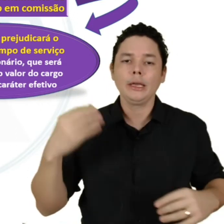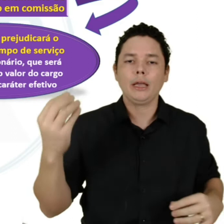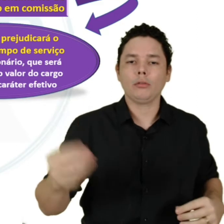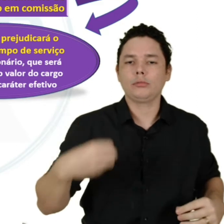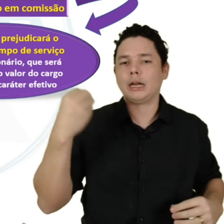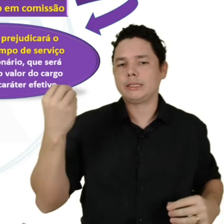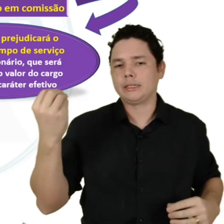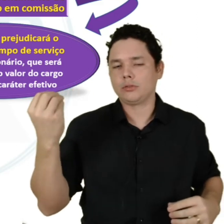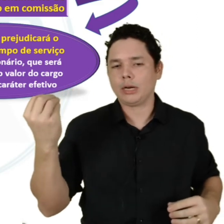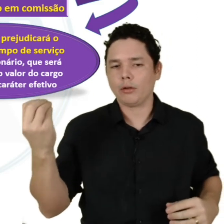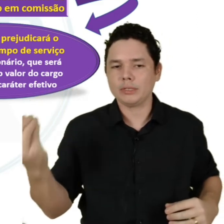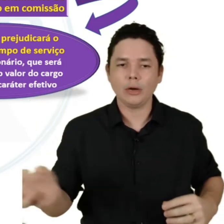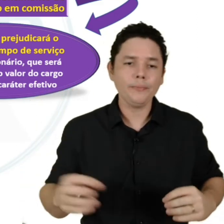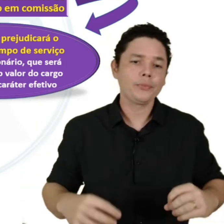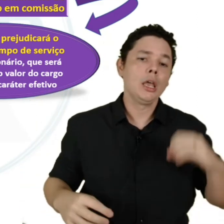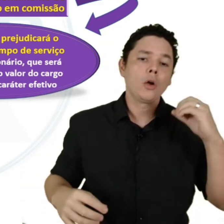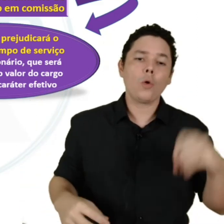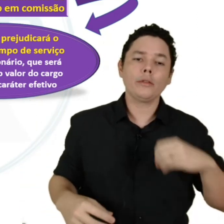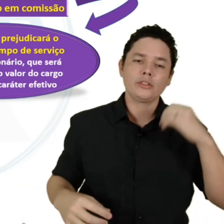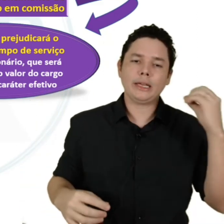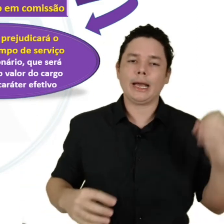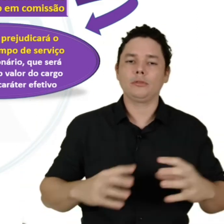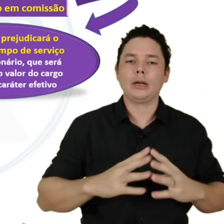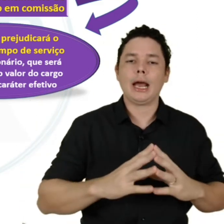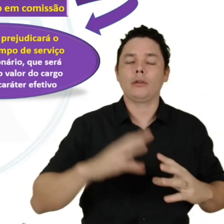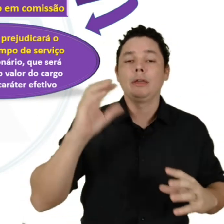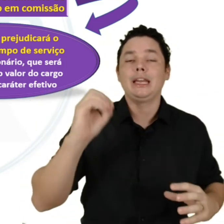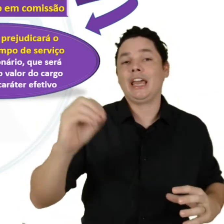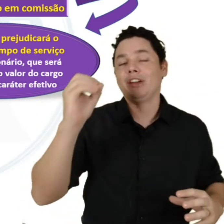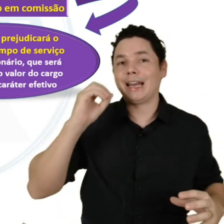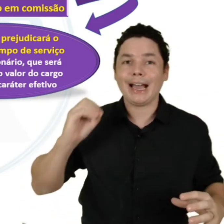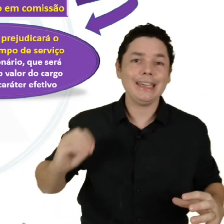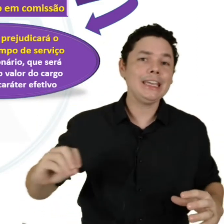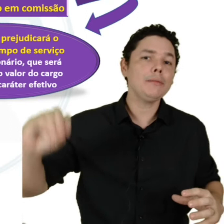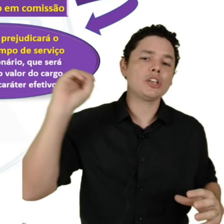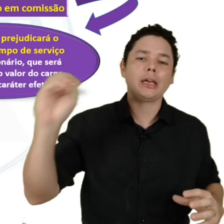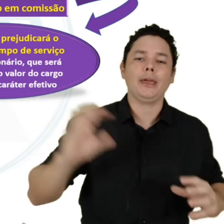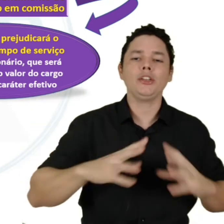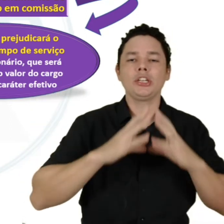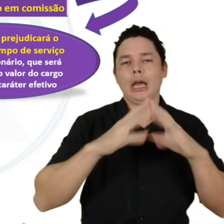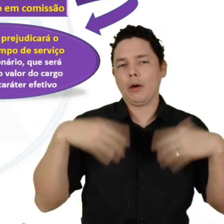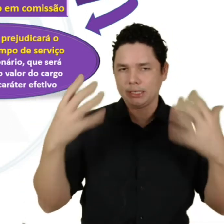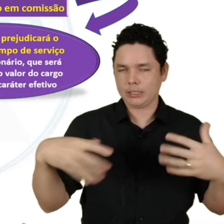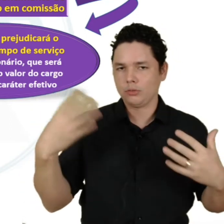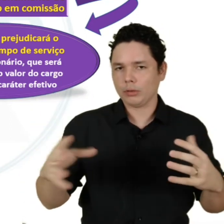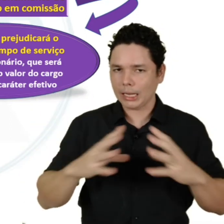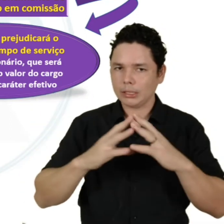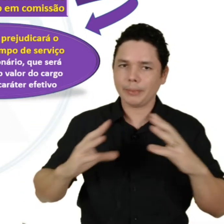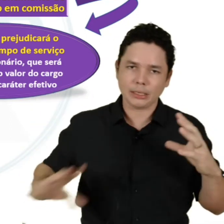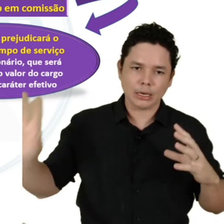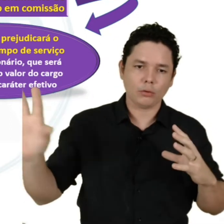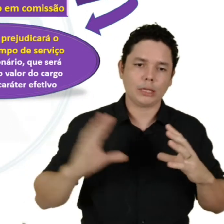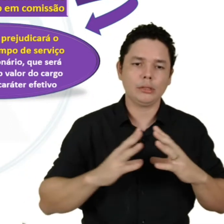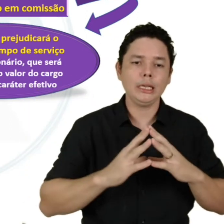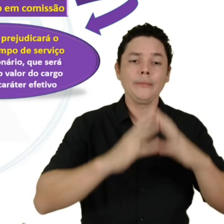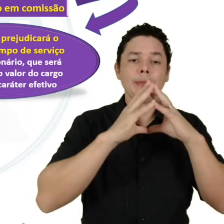trabalho enquanto durar o exercício do cargo em comissão. Quando exonerado do cargo, ele reverterá imediatamente ao exercício do contrato, né, para